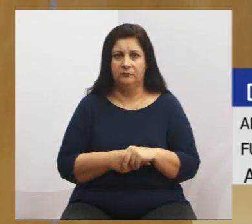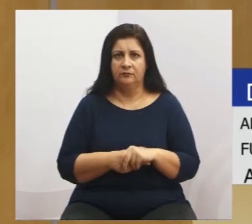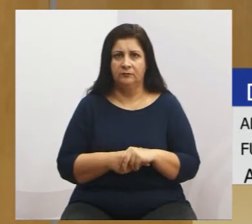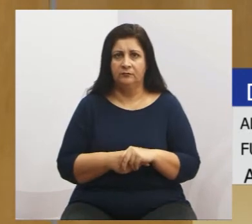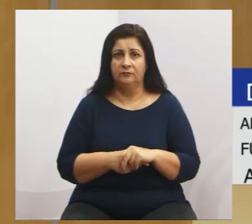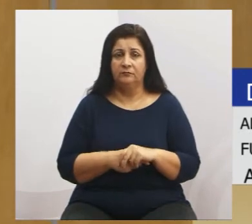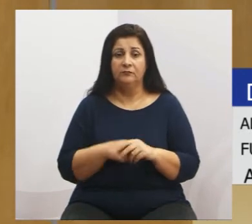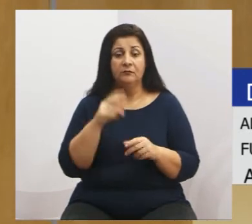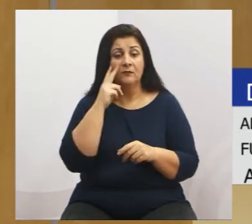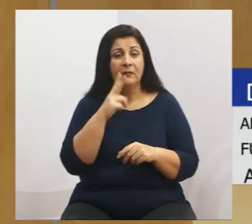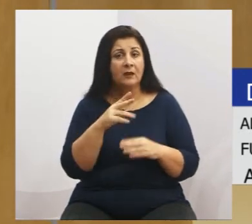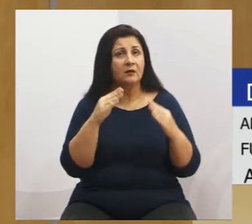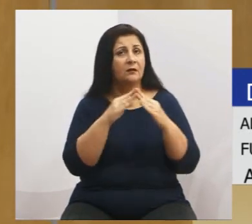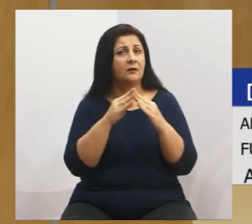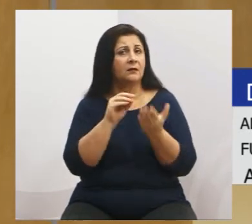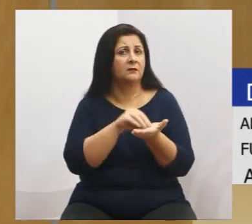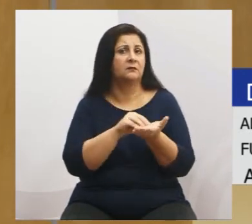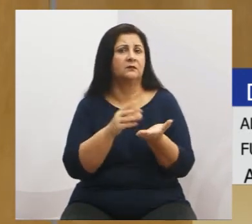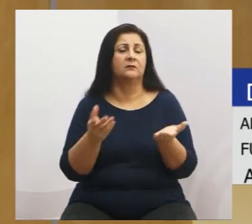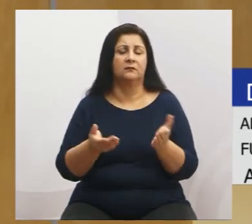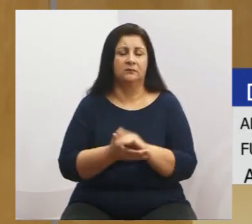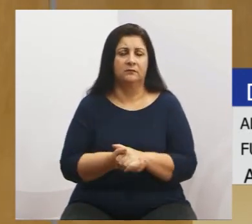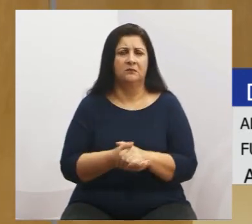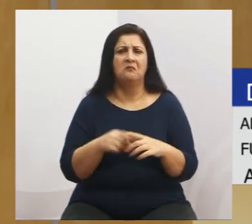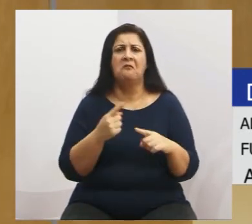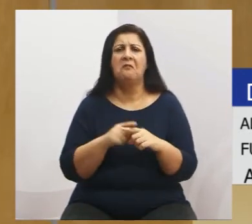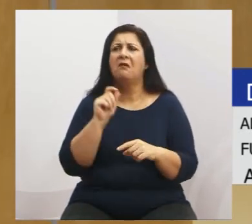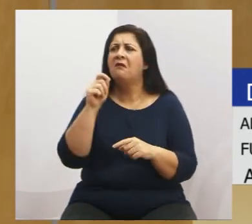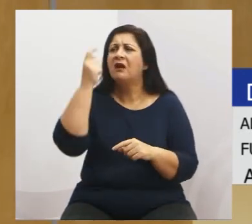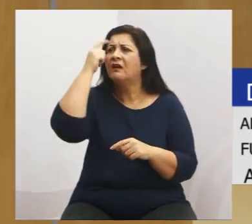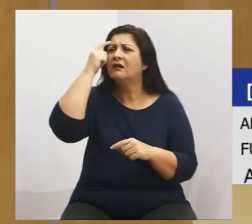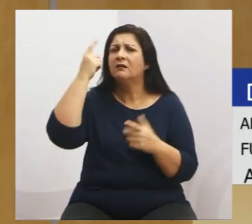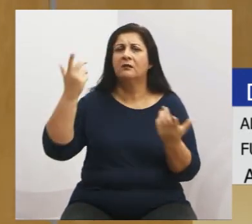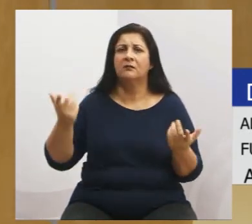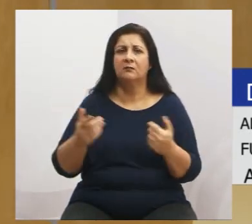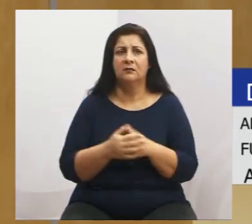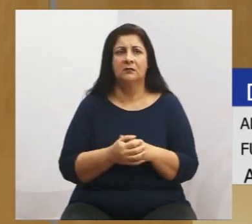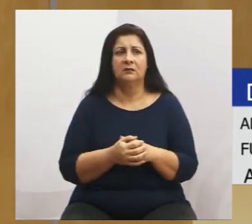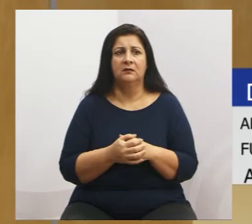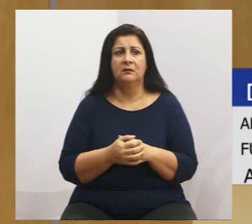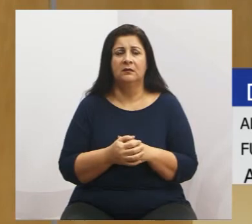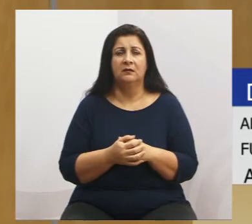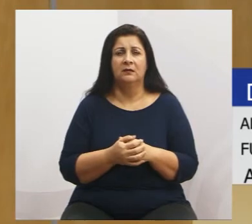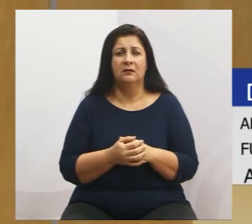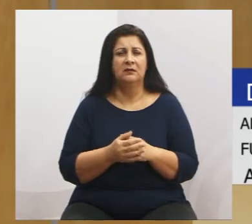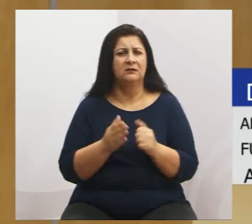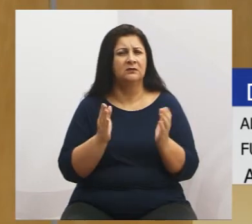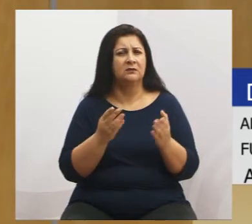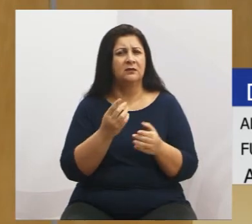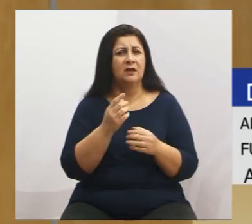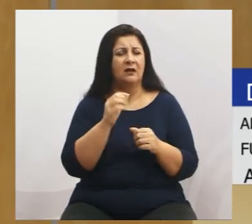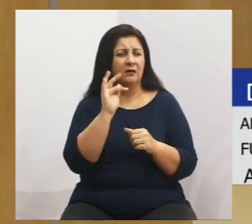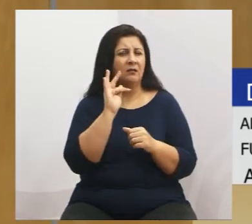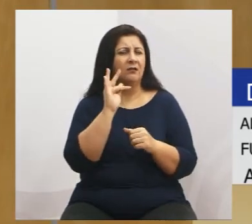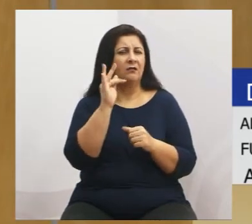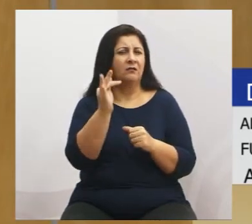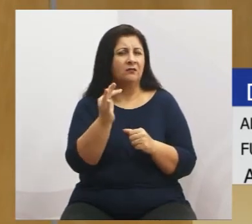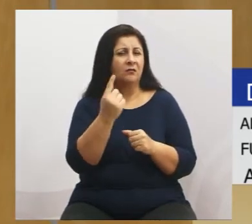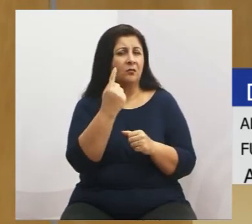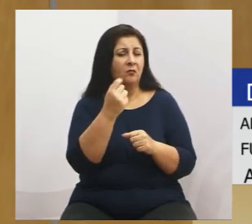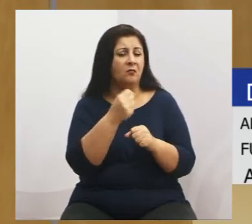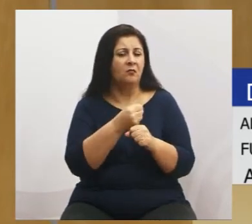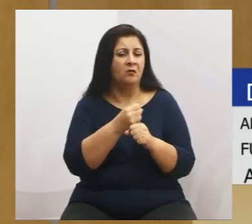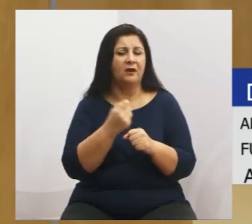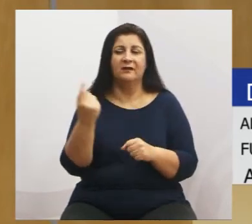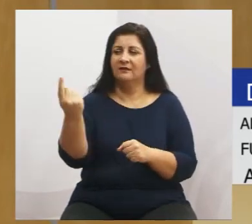moradia. Porque o que eles pensam é daqui quase 1 ano e pouco vir aqui prometer